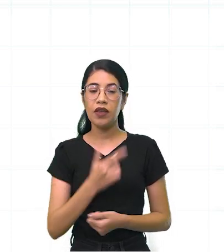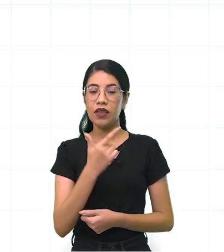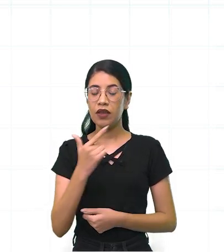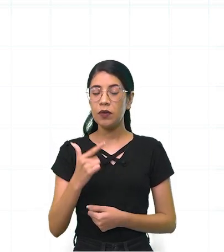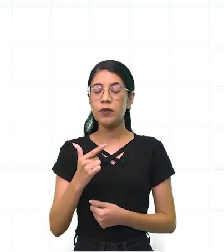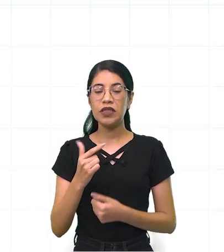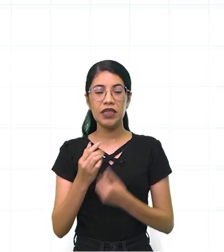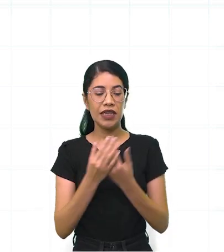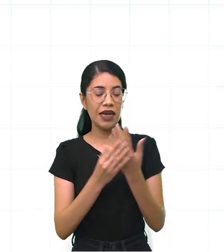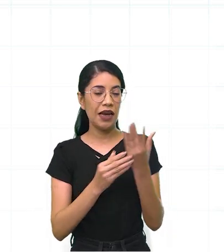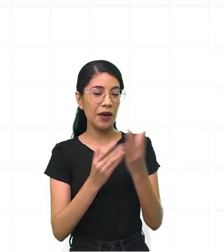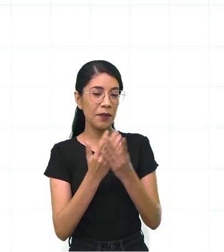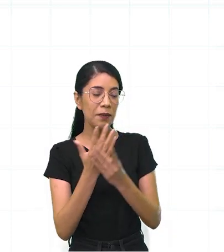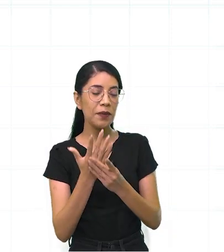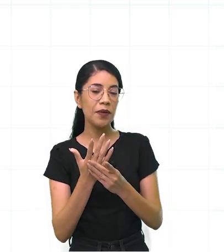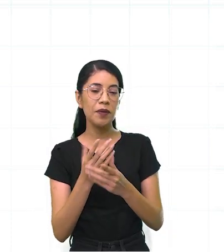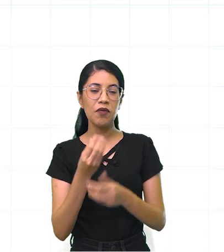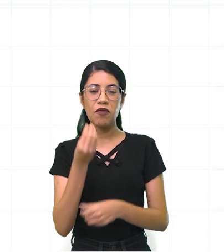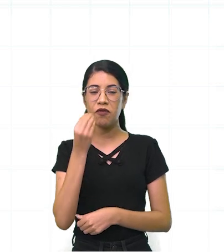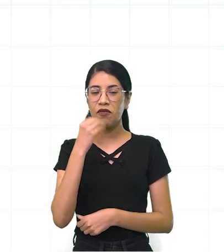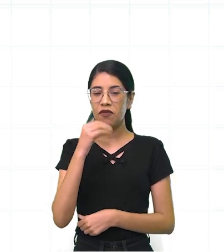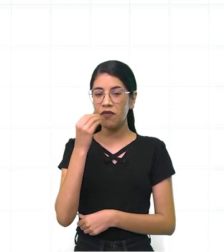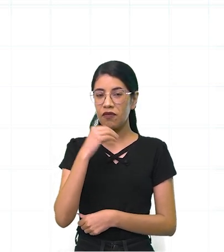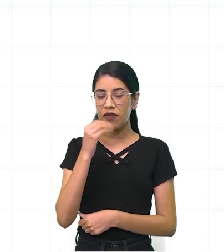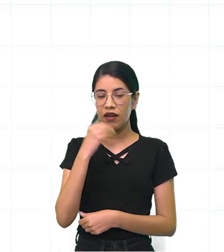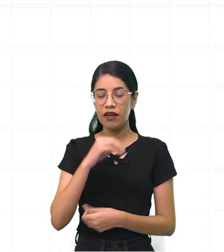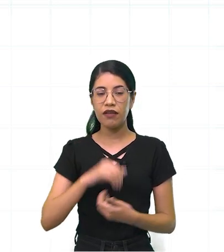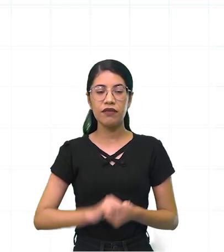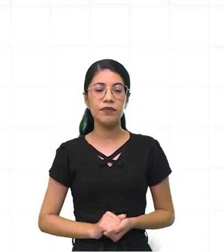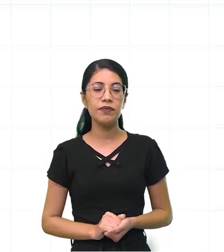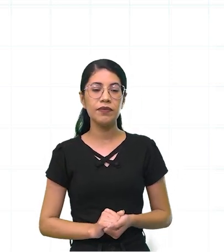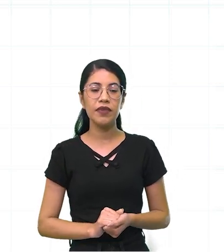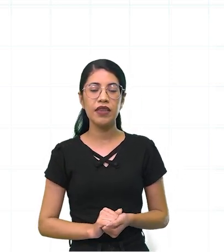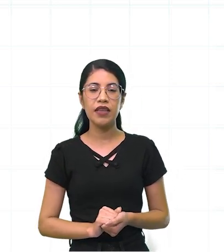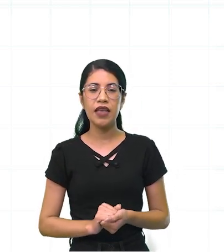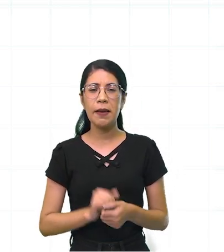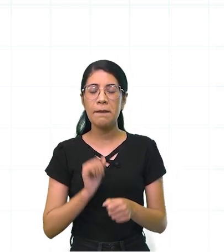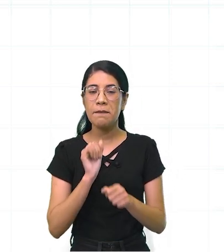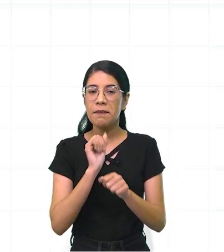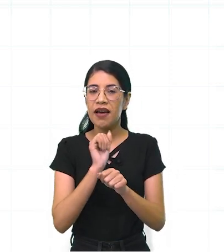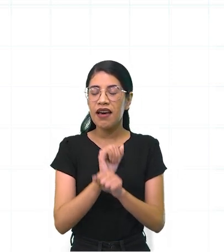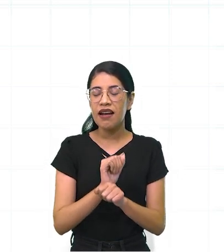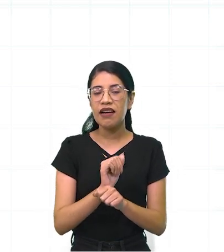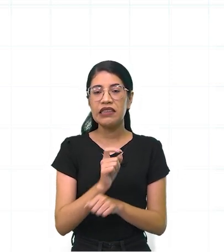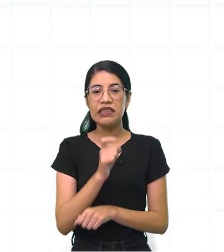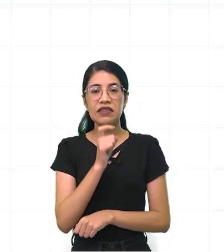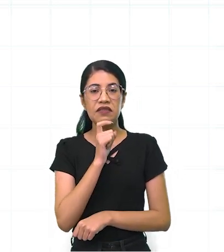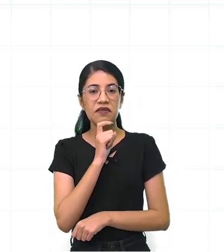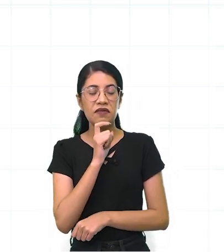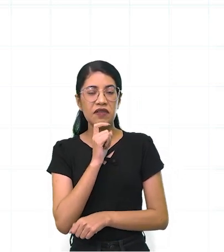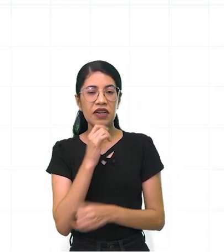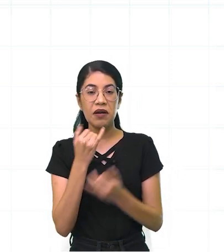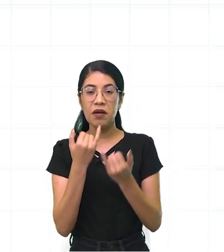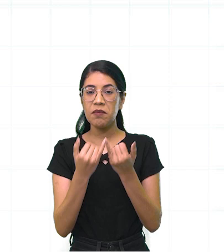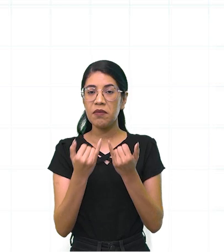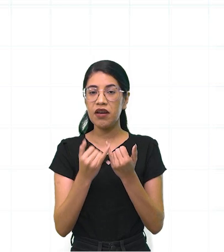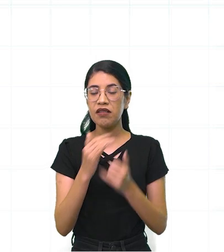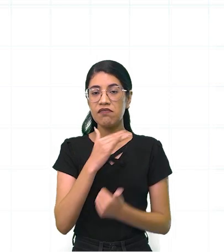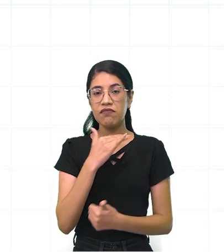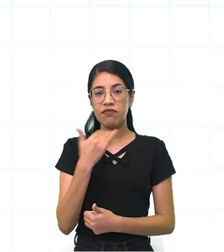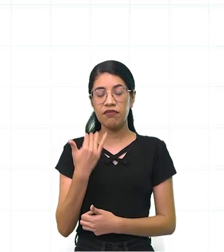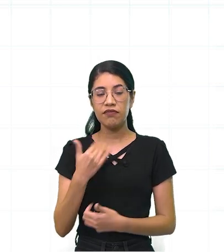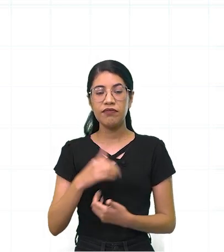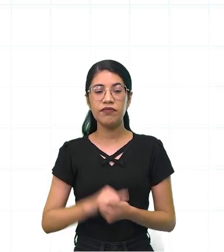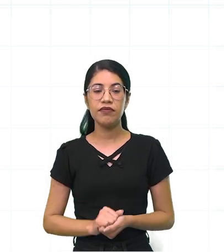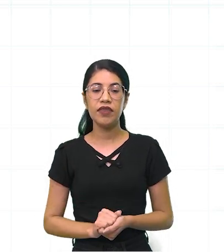eu não tinha estas mãos sem força, tão paradas e frias e mortas. Eu